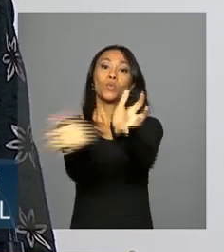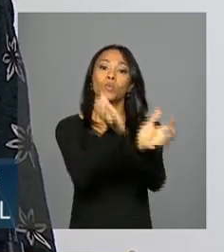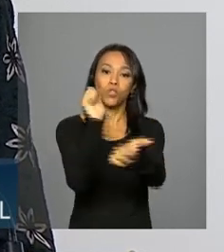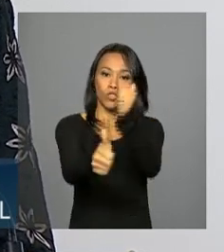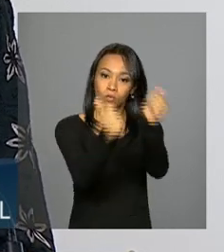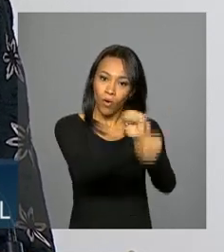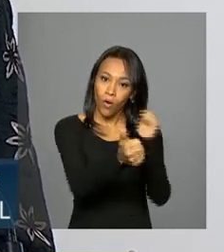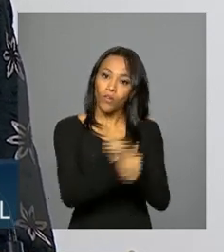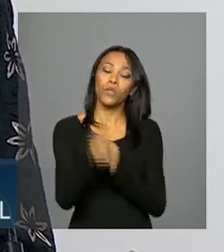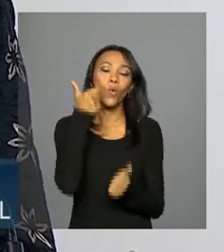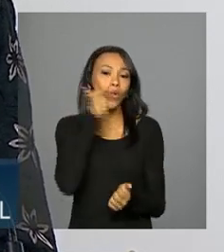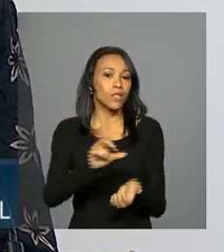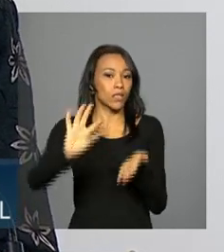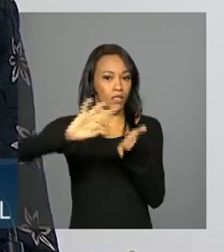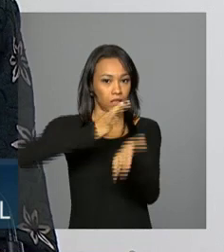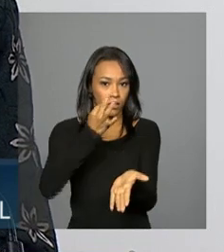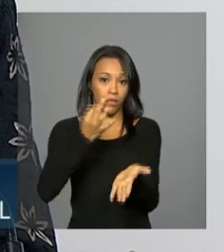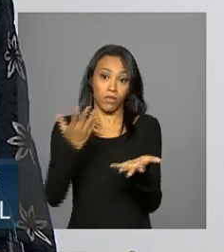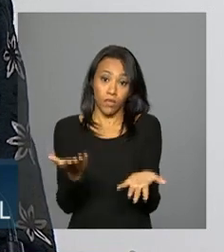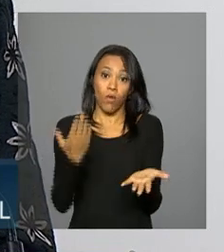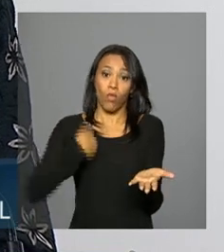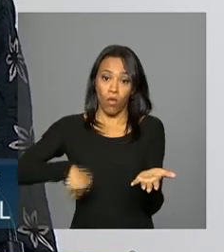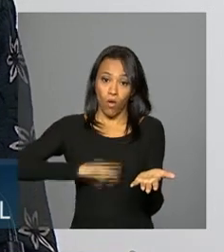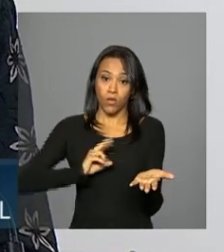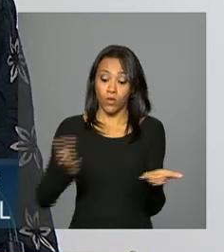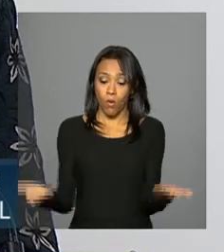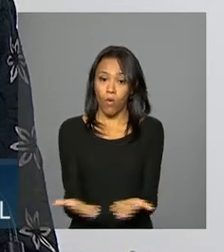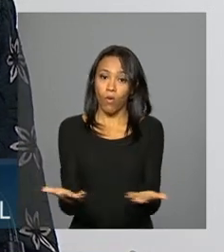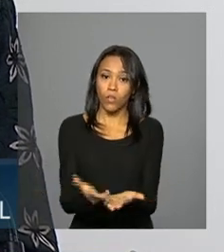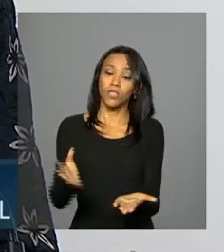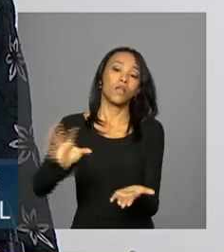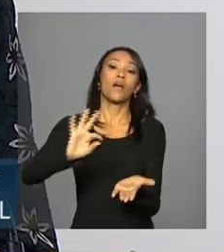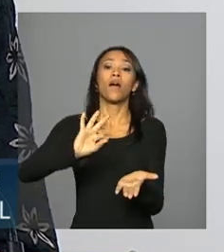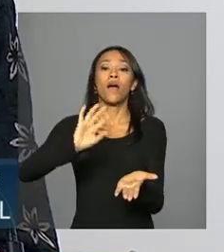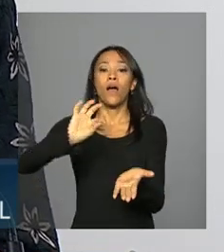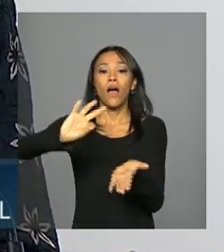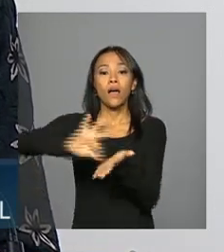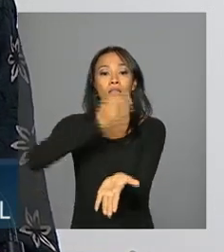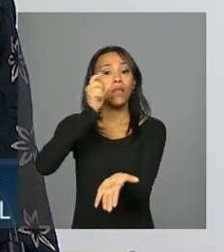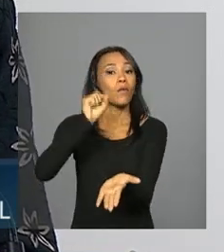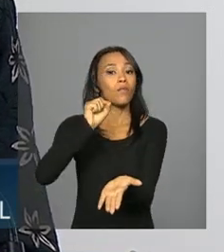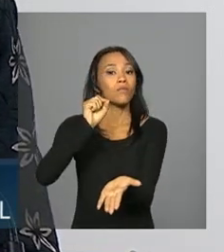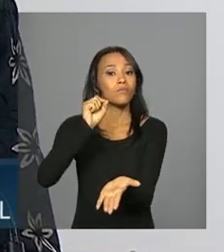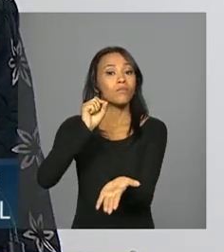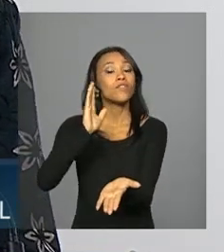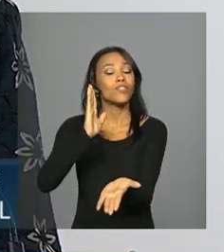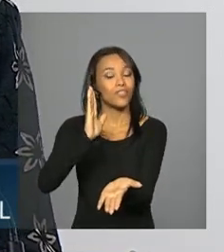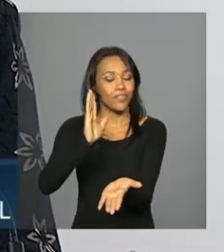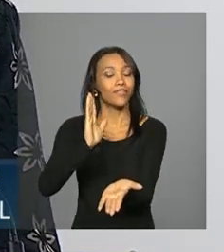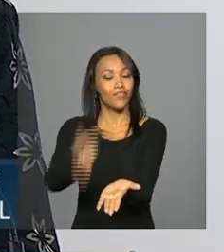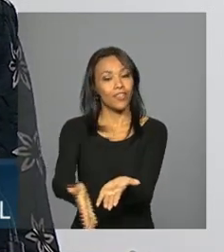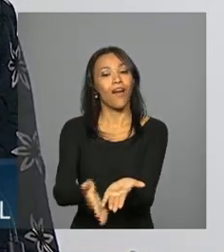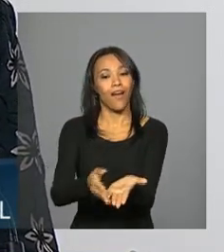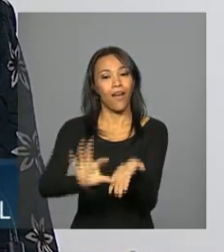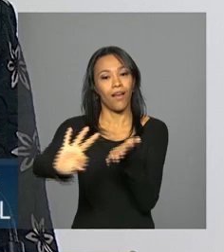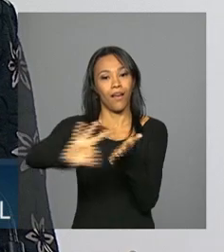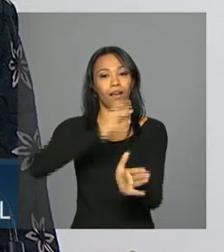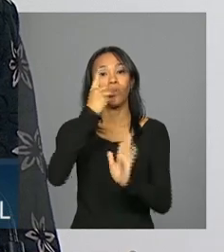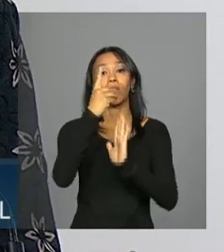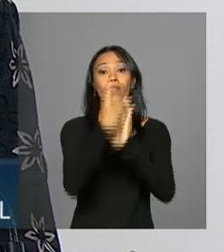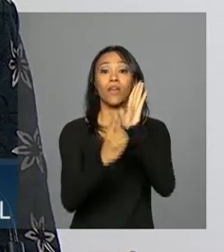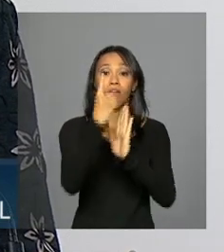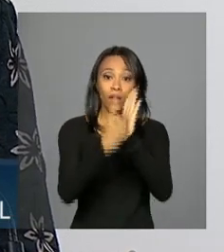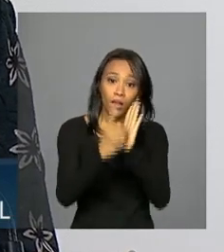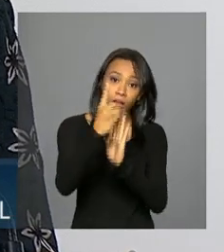legislação. Nós assinaremos hoje o decreto, aliás, já assinamos, né, o decreto que